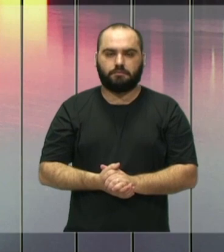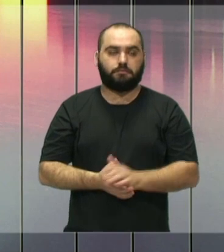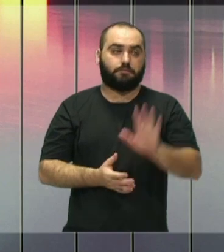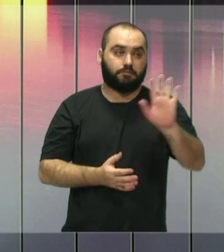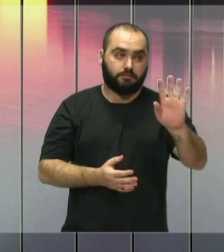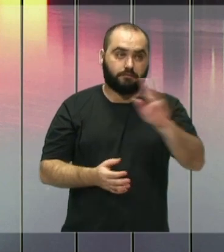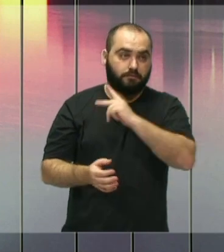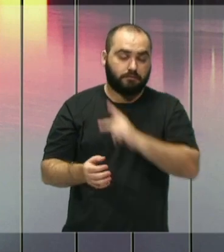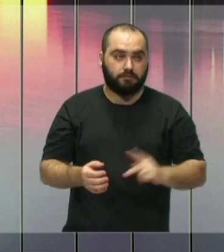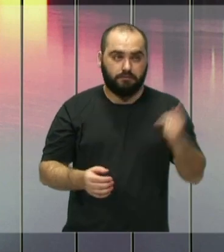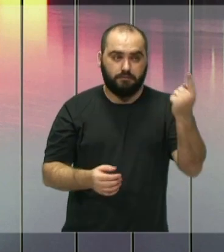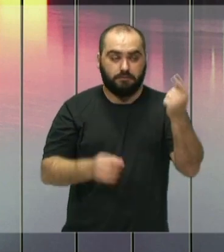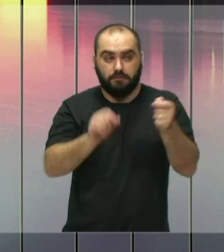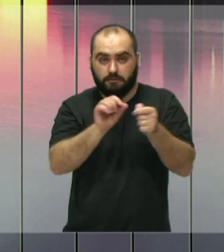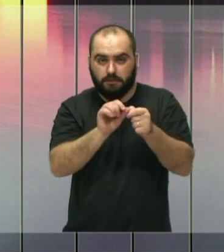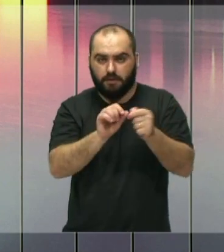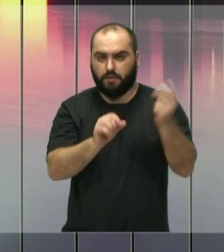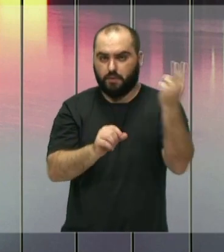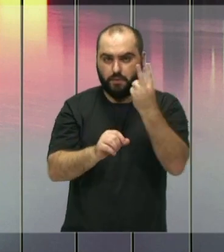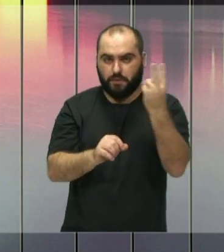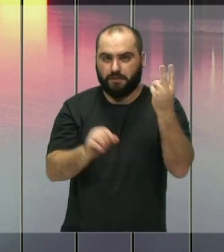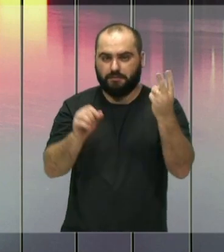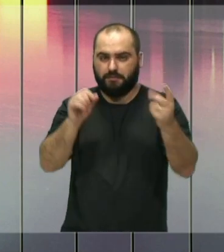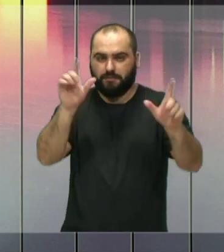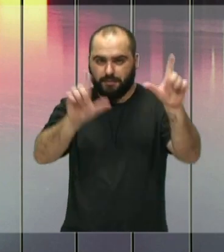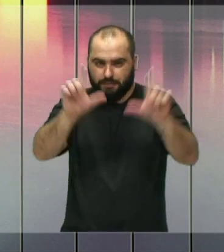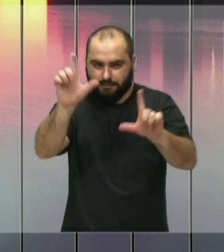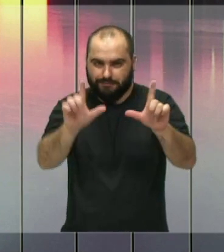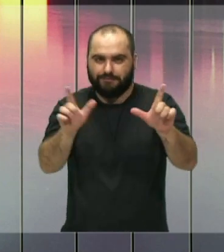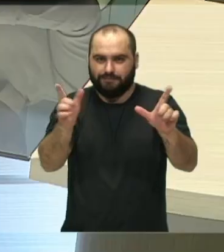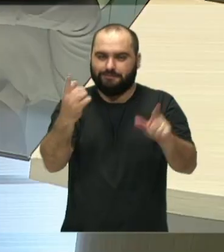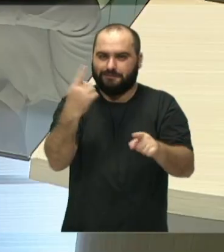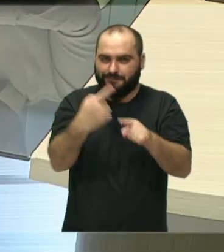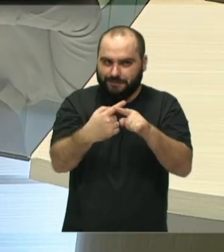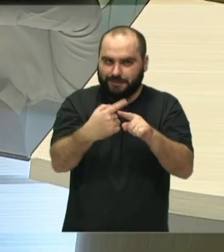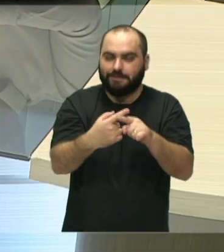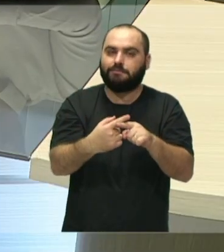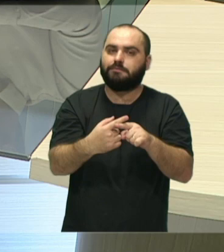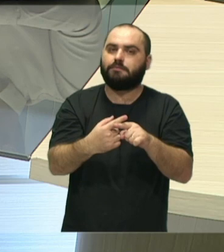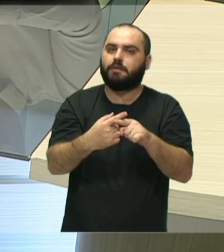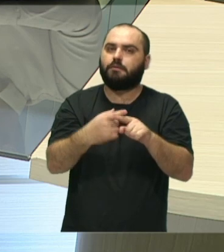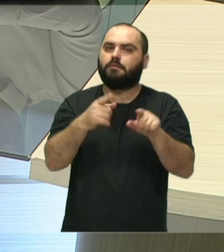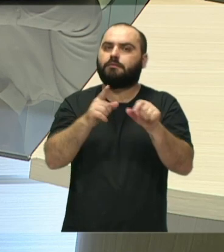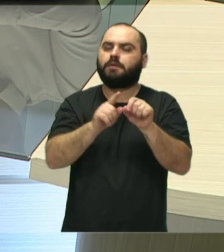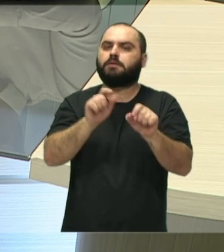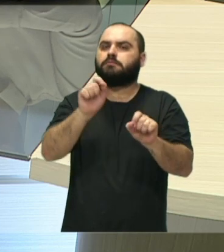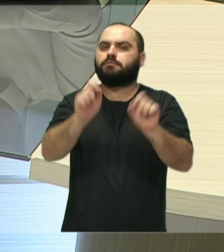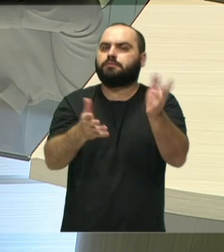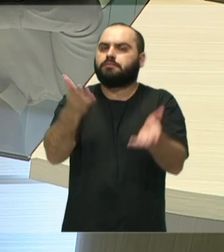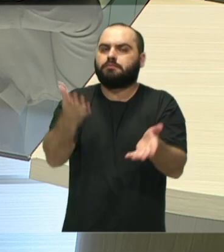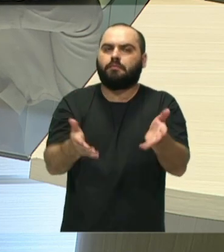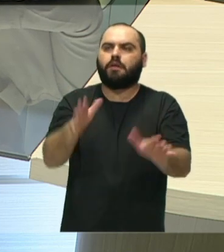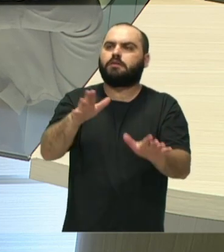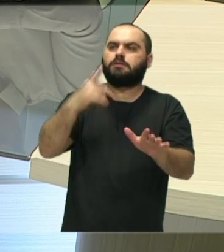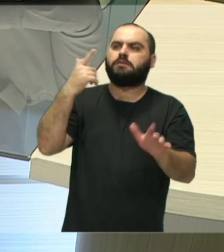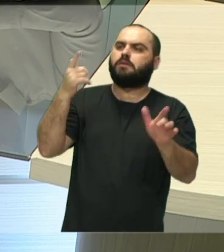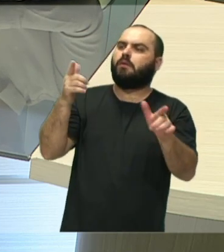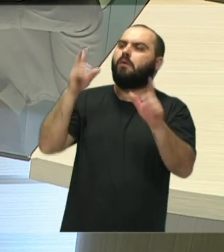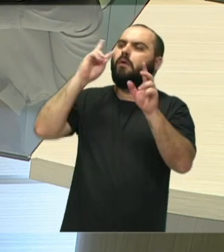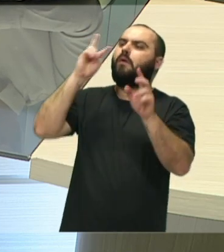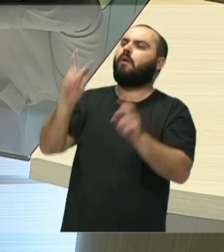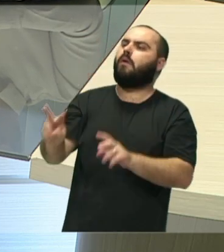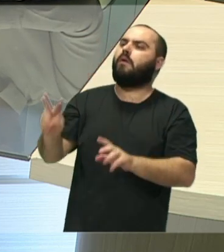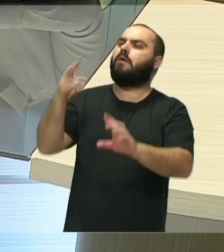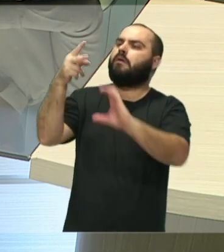programas a gente fez um balanço de 2021 aqui no Poder Legislativo é para quem olha para câmera e pensa em leis mas a gente